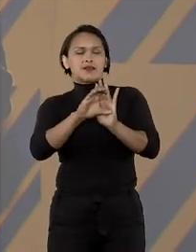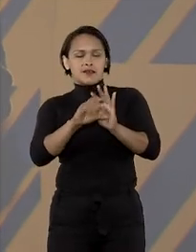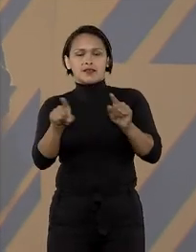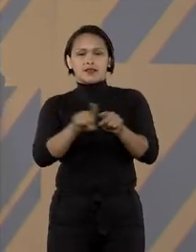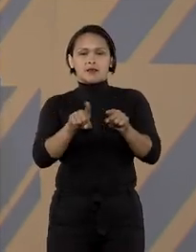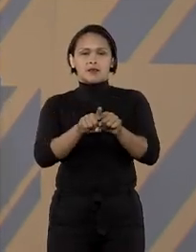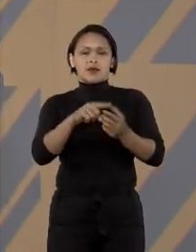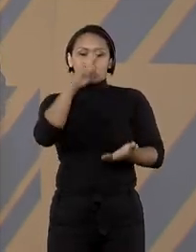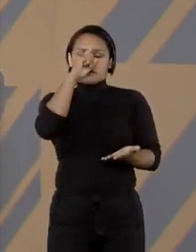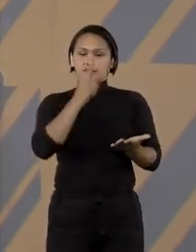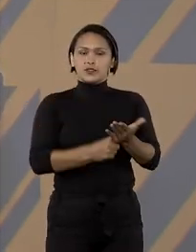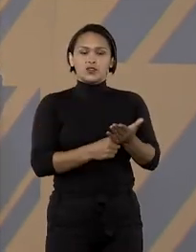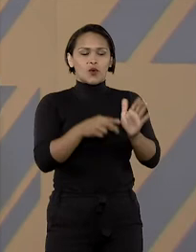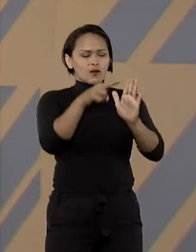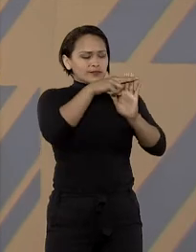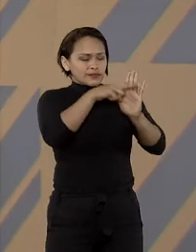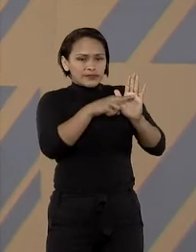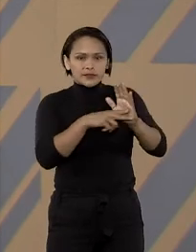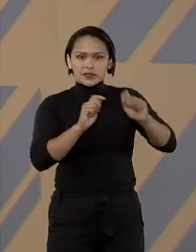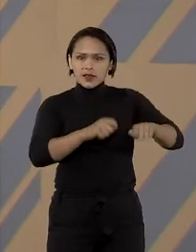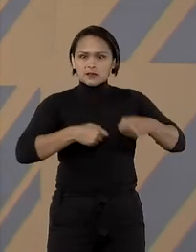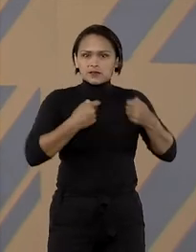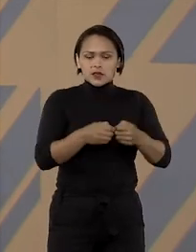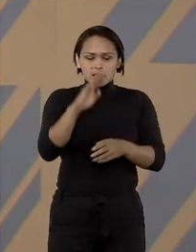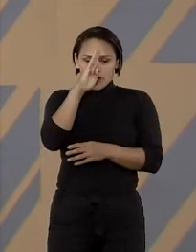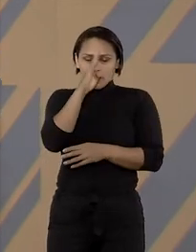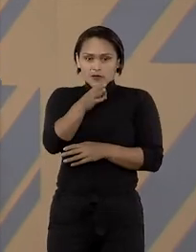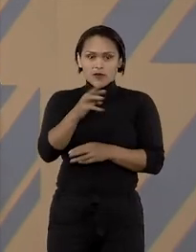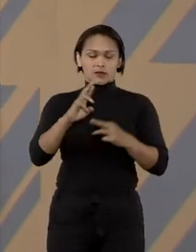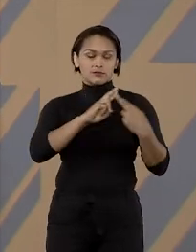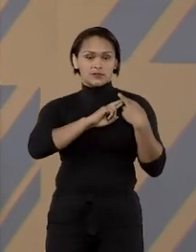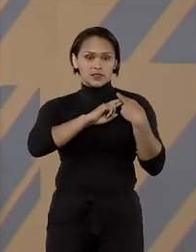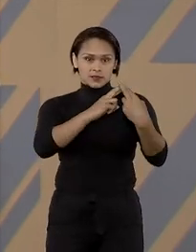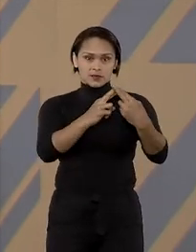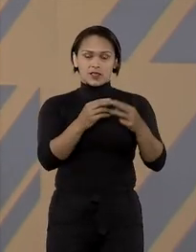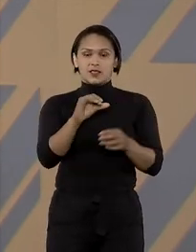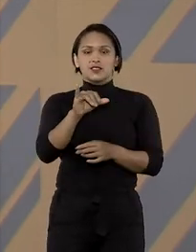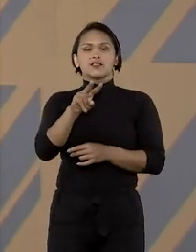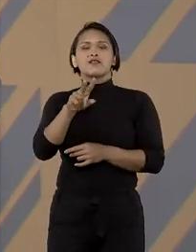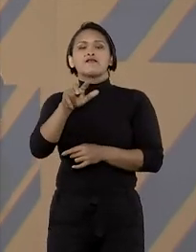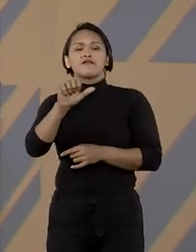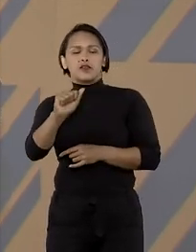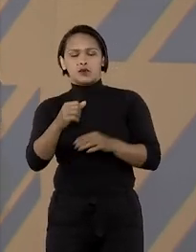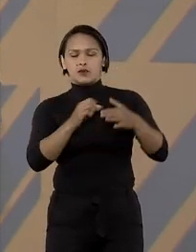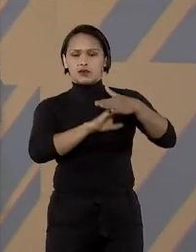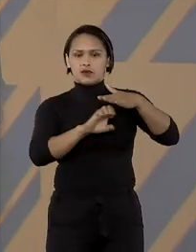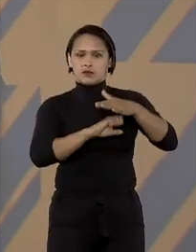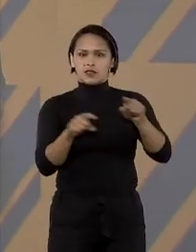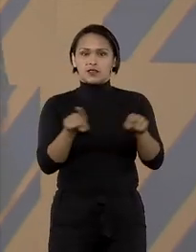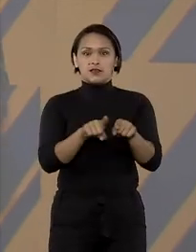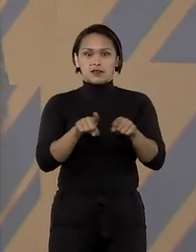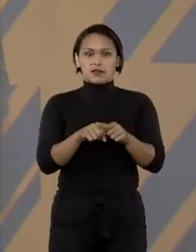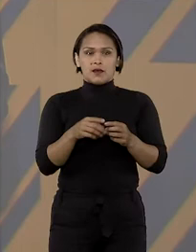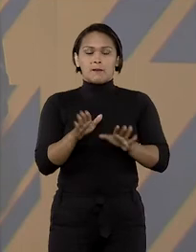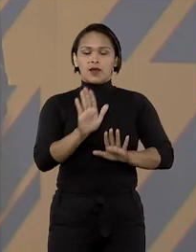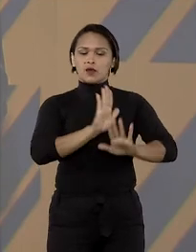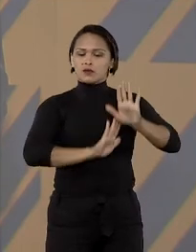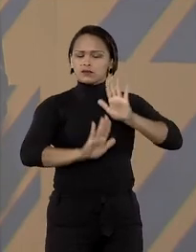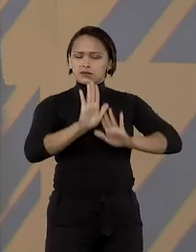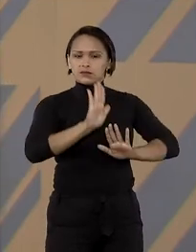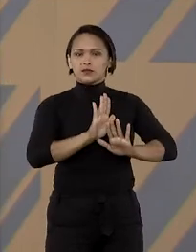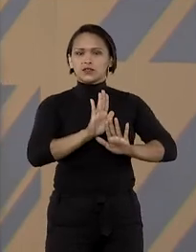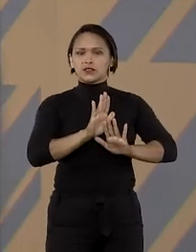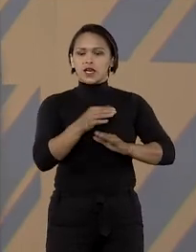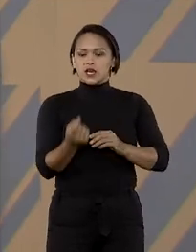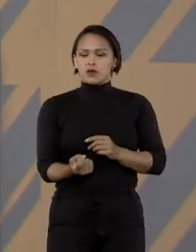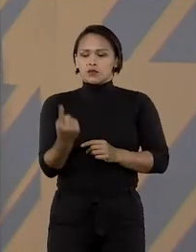Consumidor, apontou que, embora as normas reforcem a natureza objetiva da responsabilidade civil do transportador, elas também preveem como